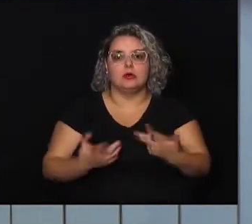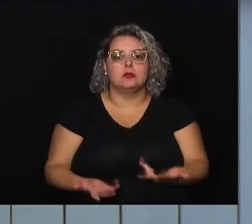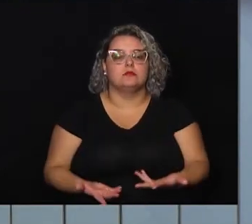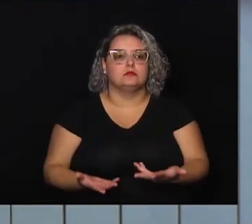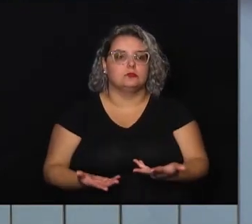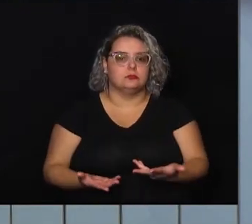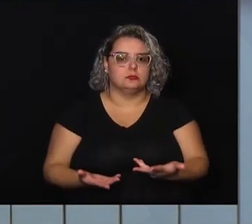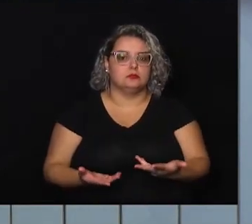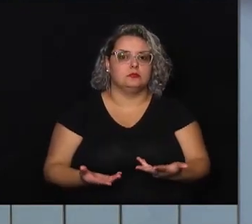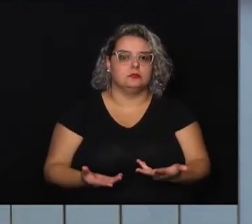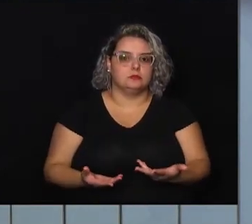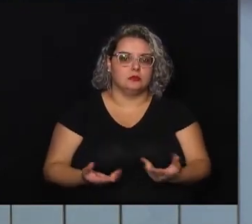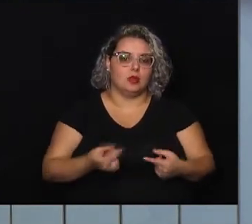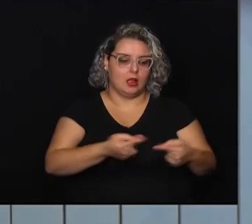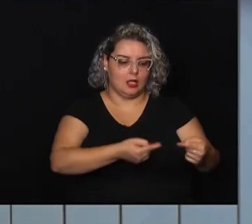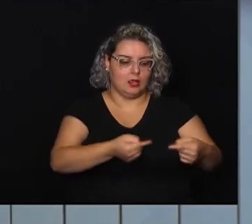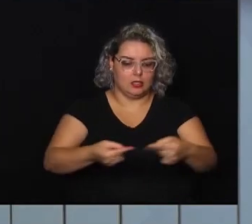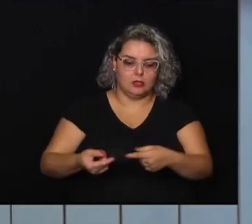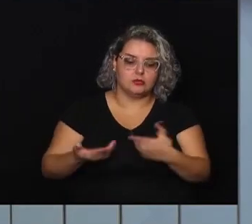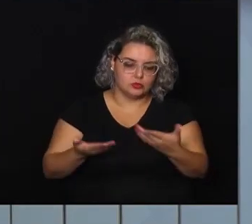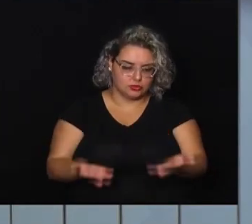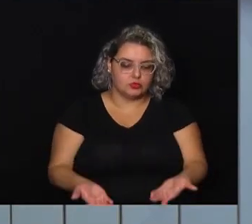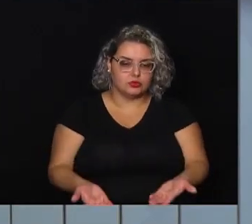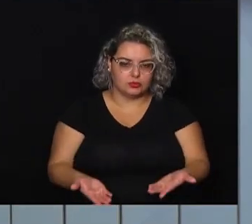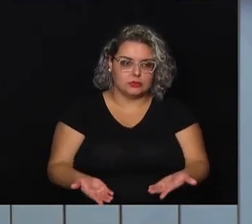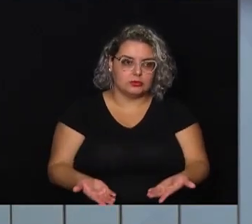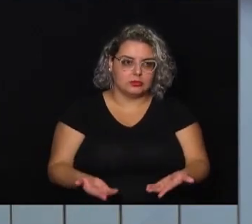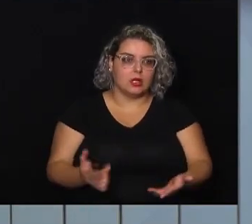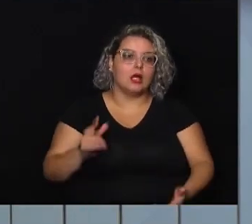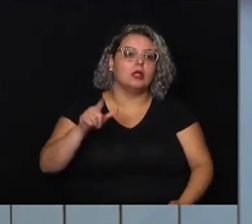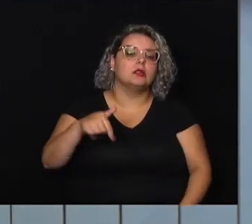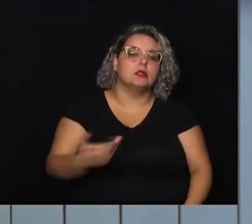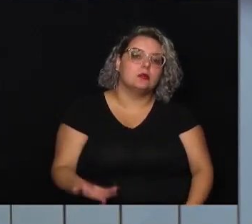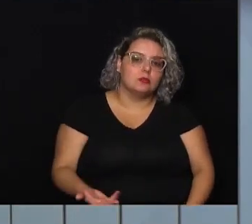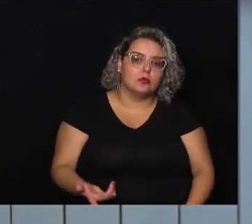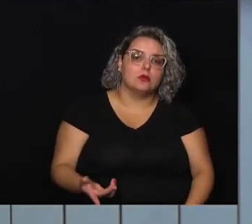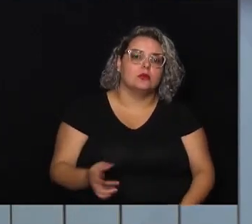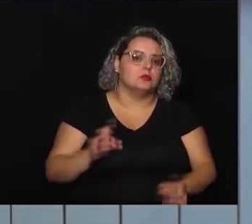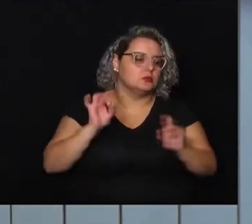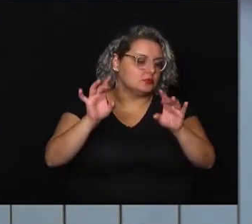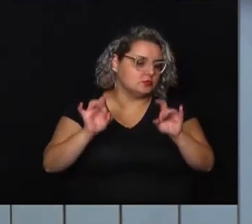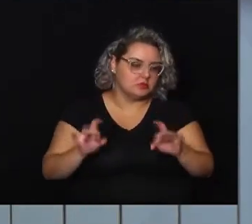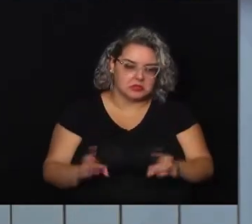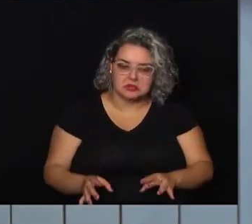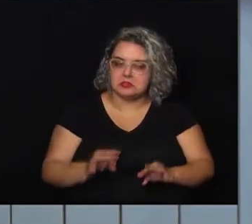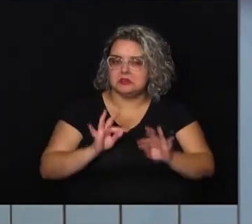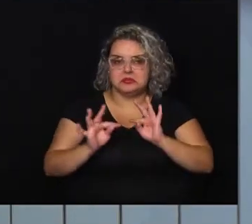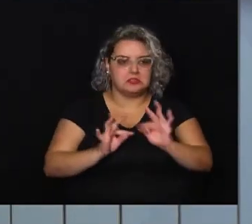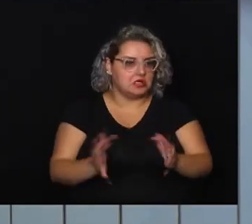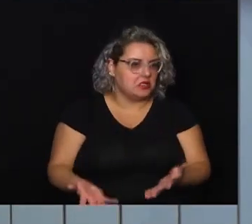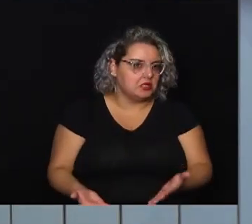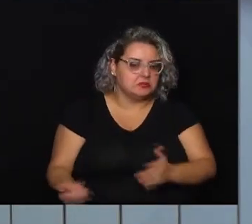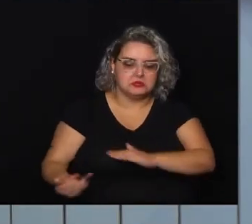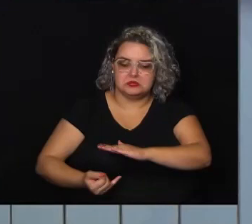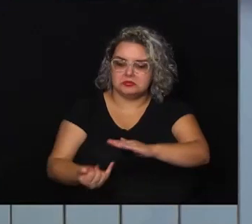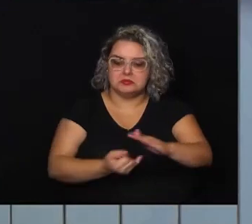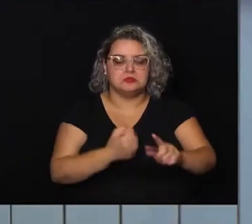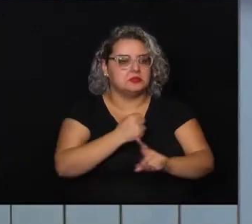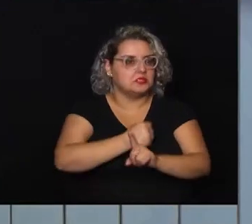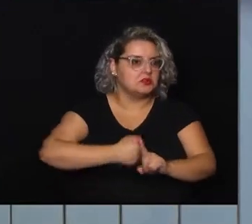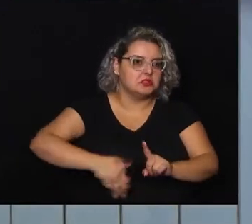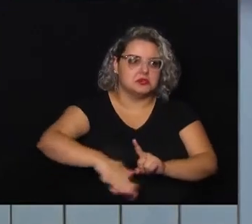colocar a discussão e, a partir daí, buscar até de especialistas, técnicos, de entidades da sociedade